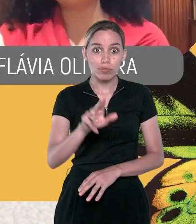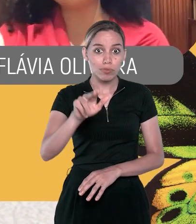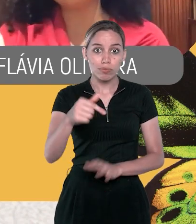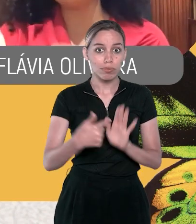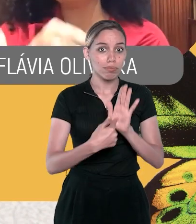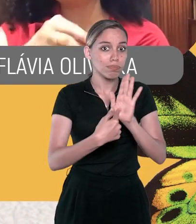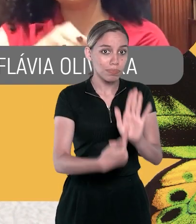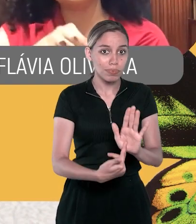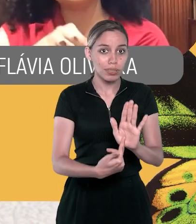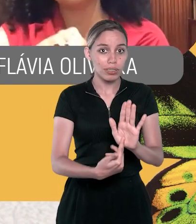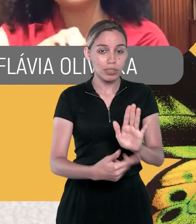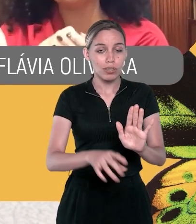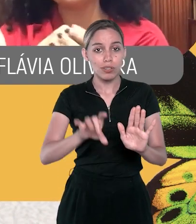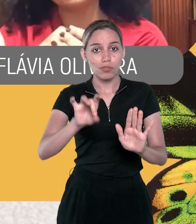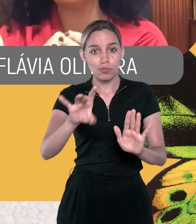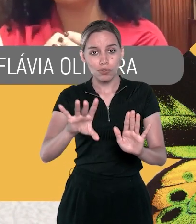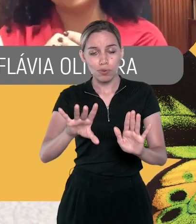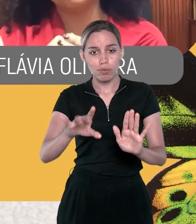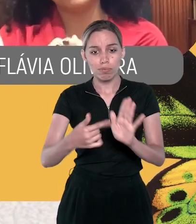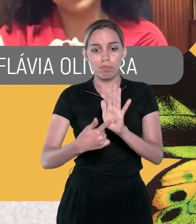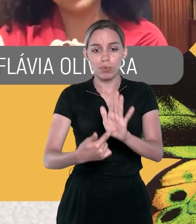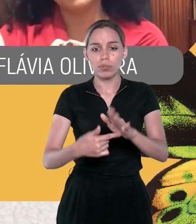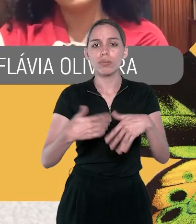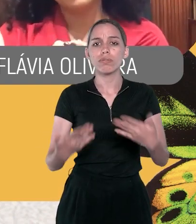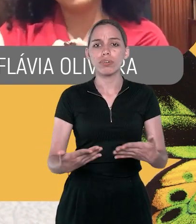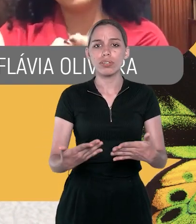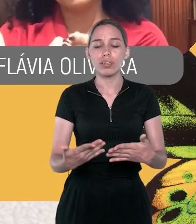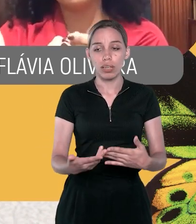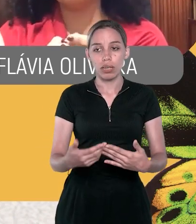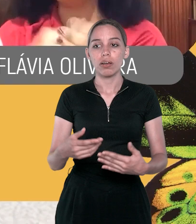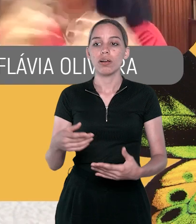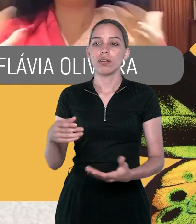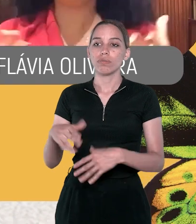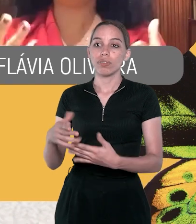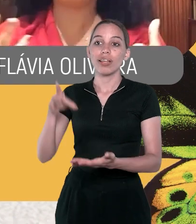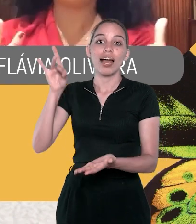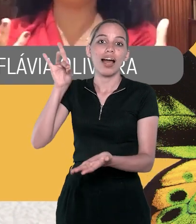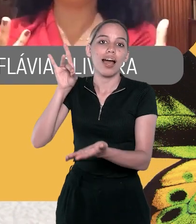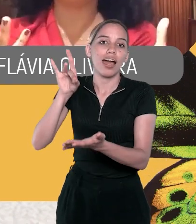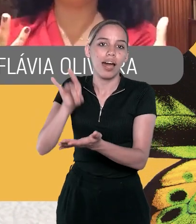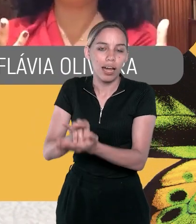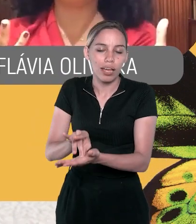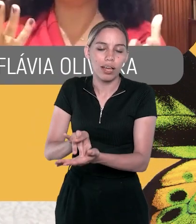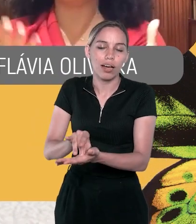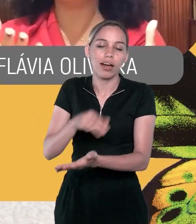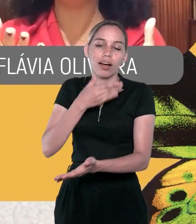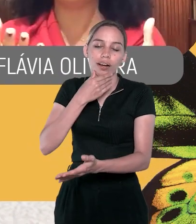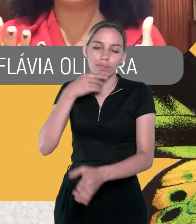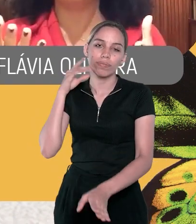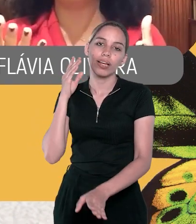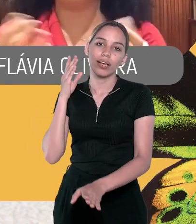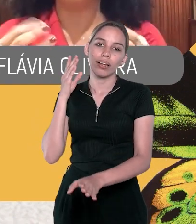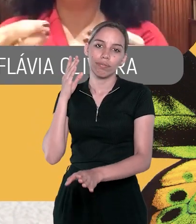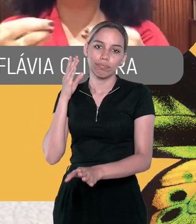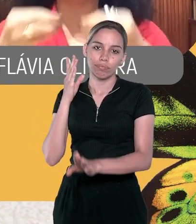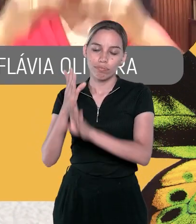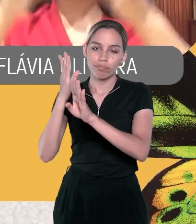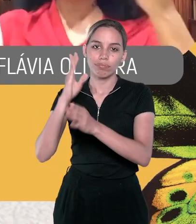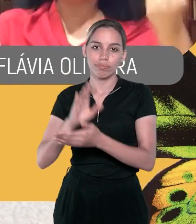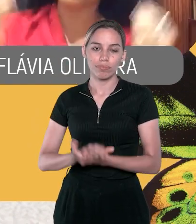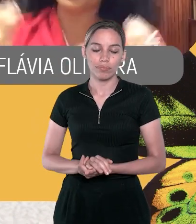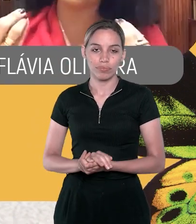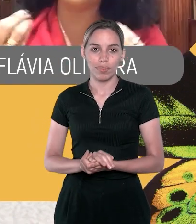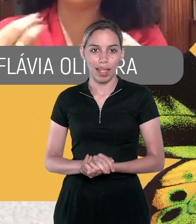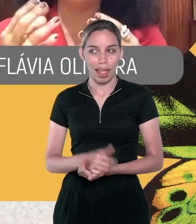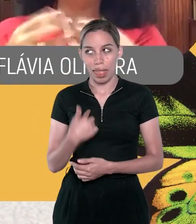ele efetivamente é reconhecido, né? Eu não quero dar spoiler, né, Afonso e Sérgio. Então,